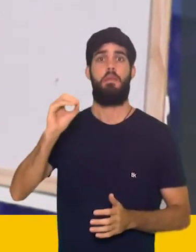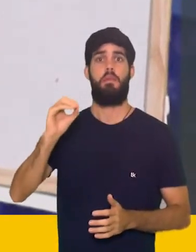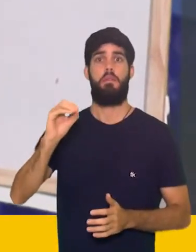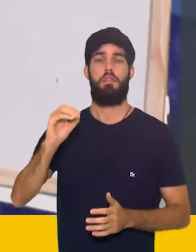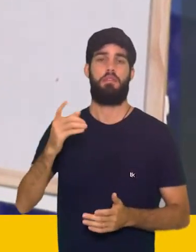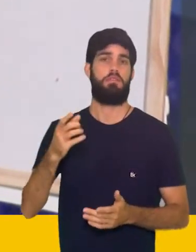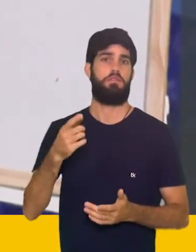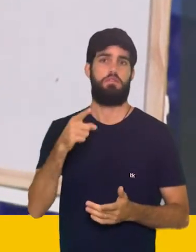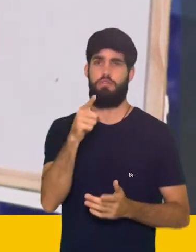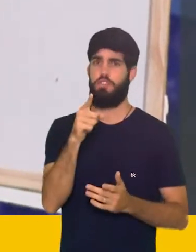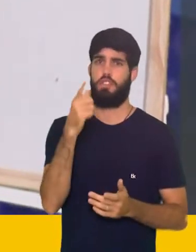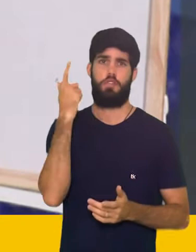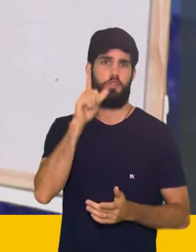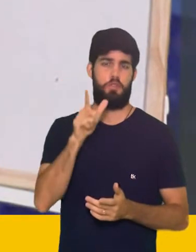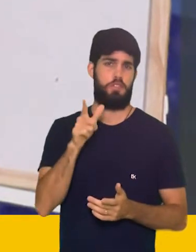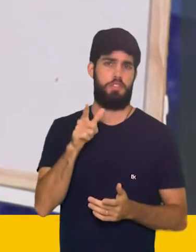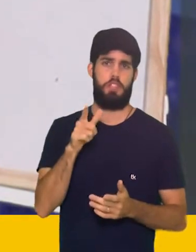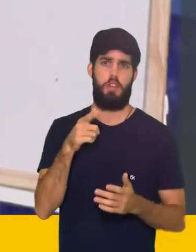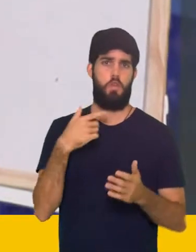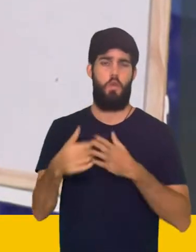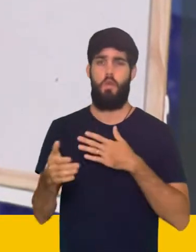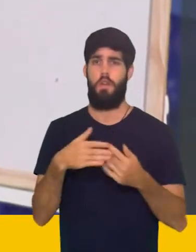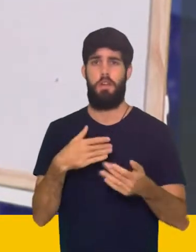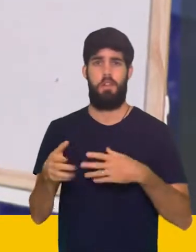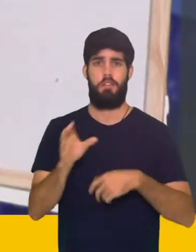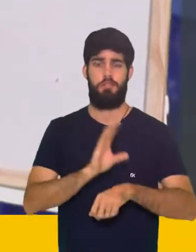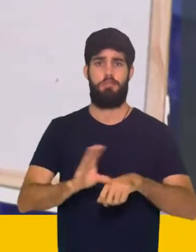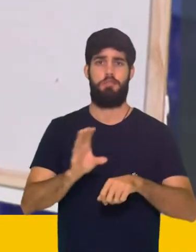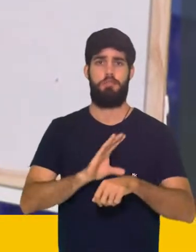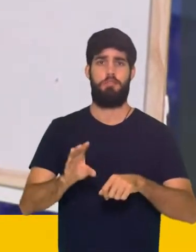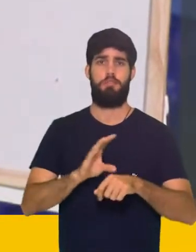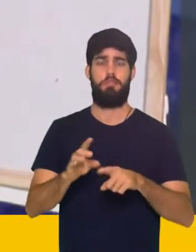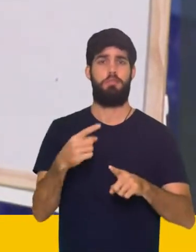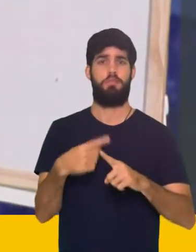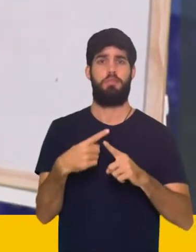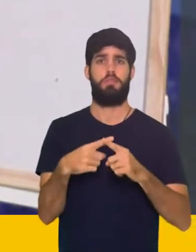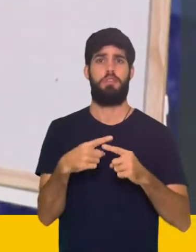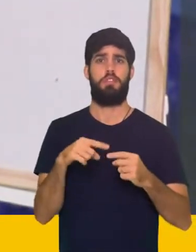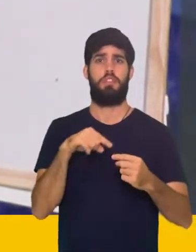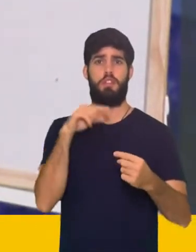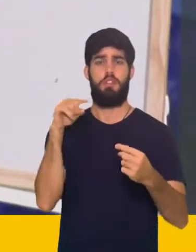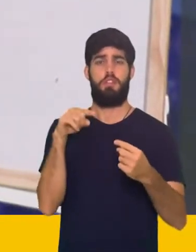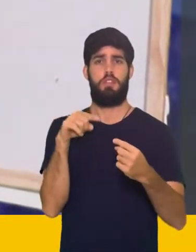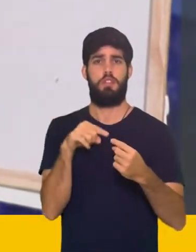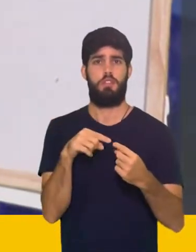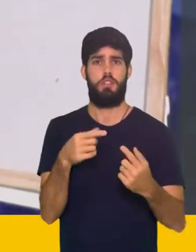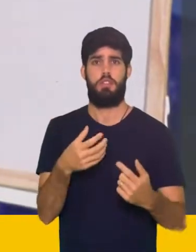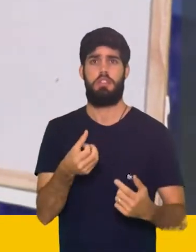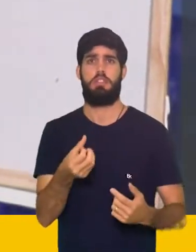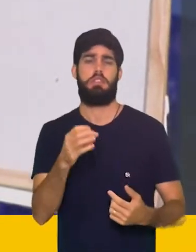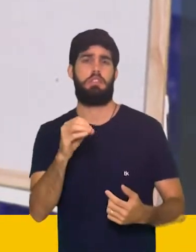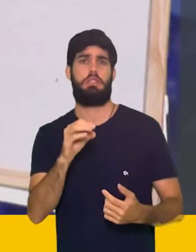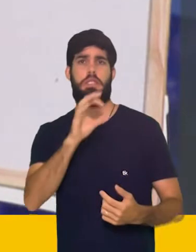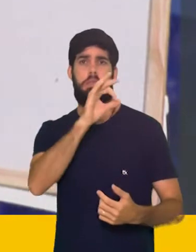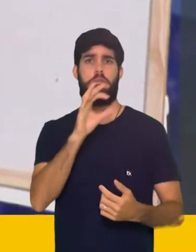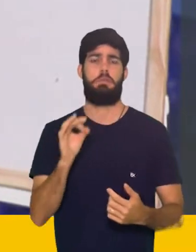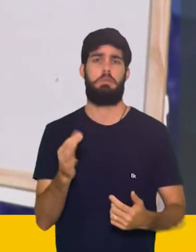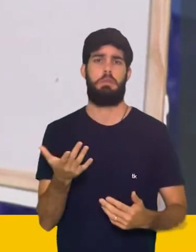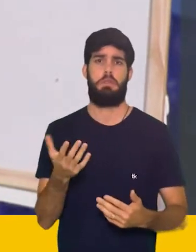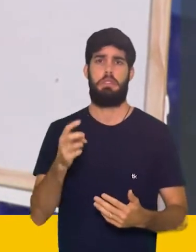está aprovado no curso que você quiser escolher. Porque lá nas objetivas, você também vai fazer lá